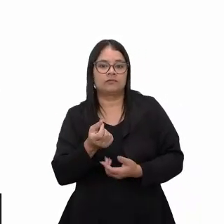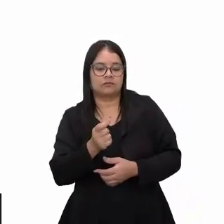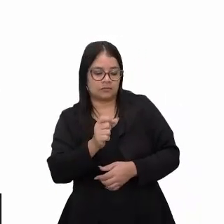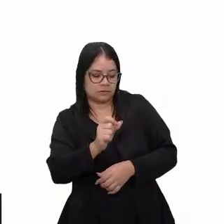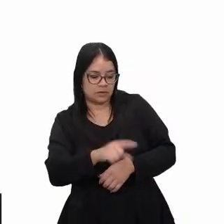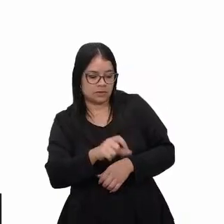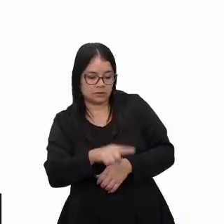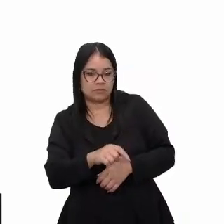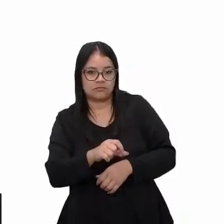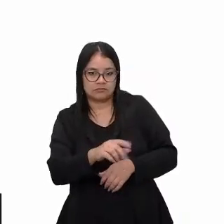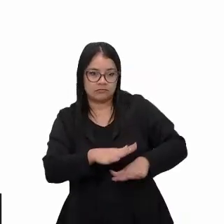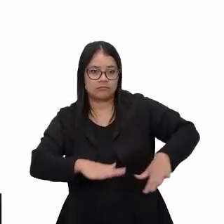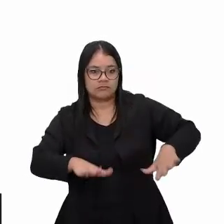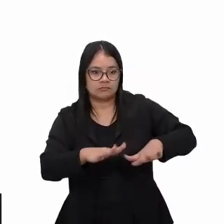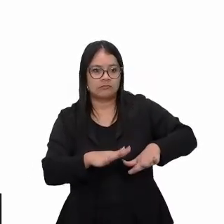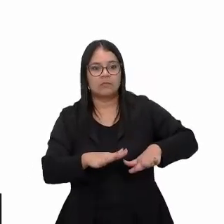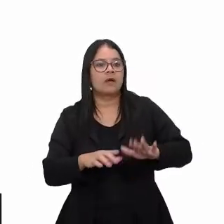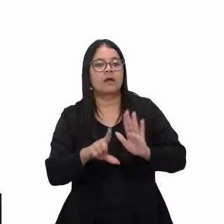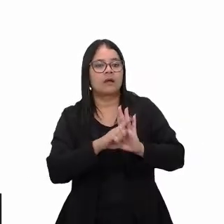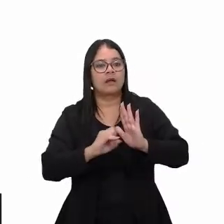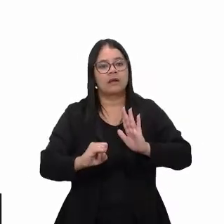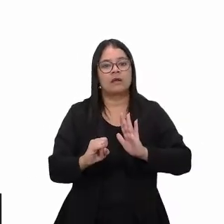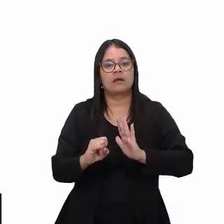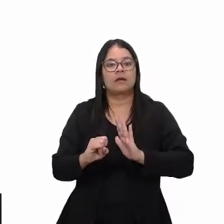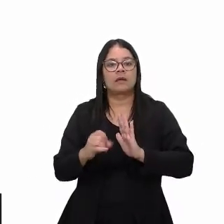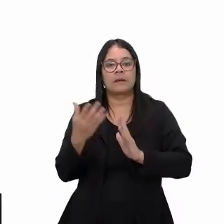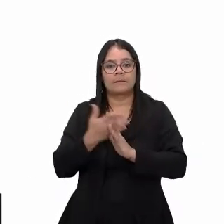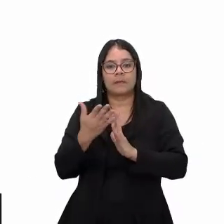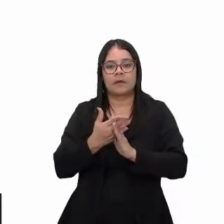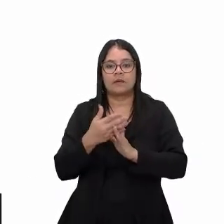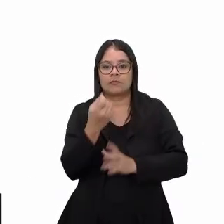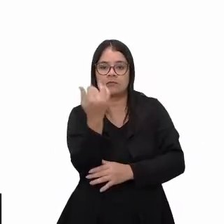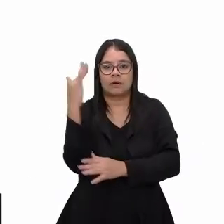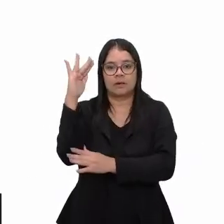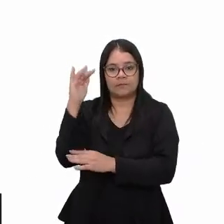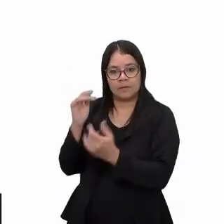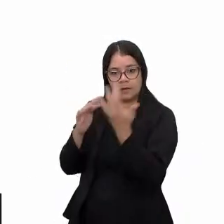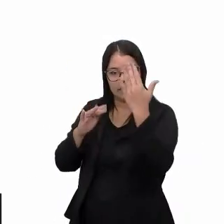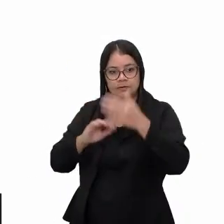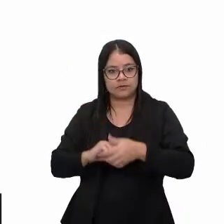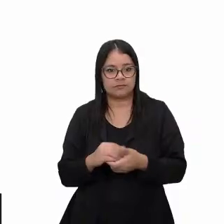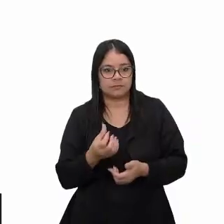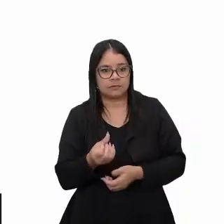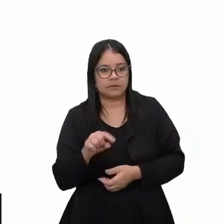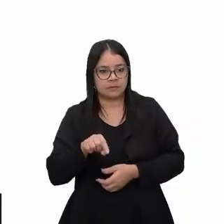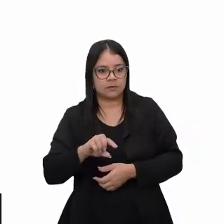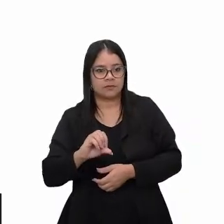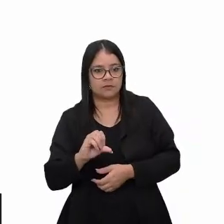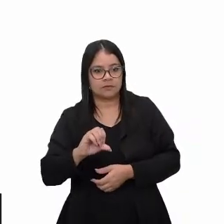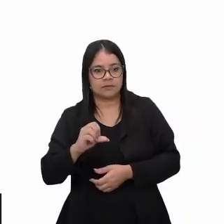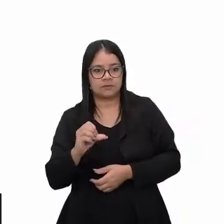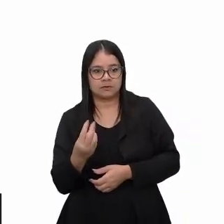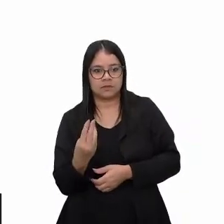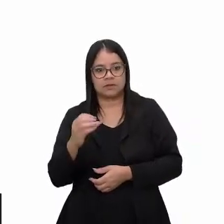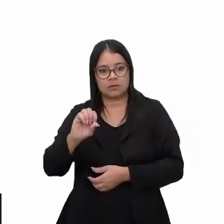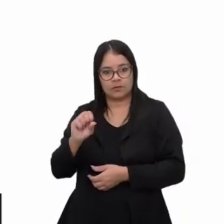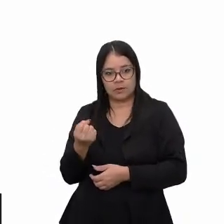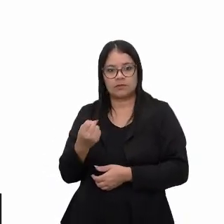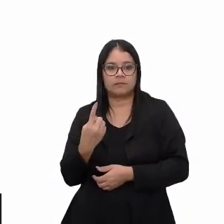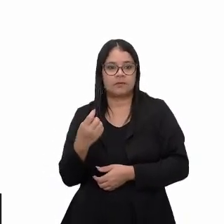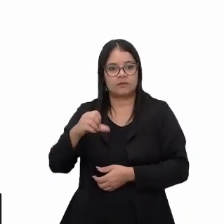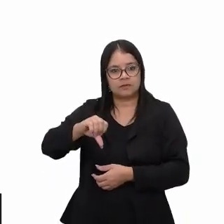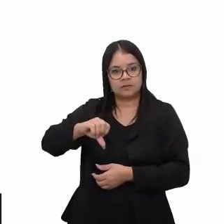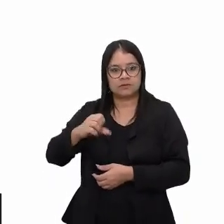lei da Política Nacional do Meio Ambiente, né? Que é a lei 6.938. E nós temos